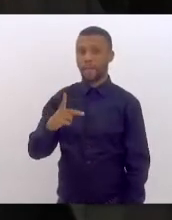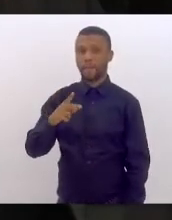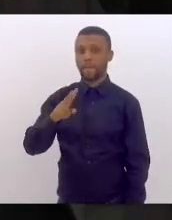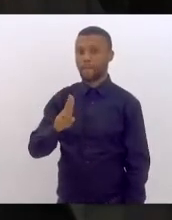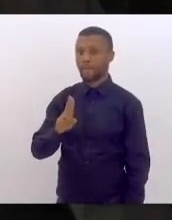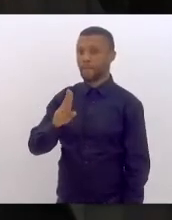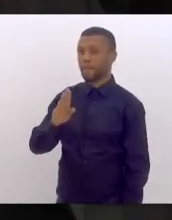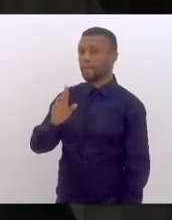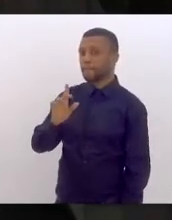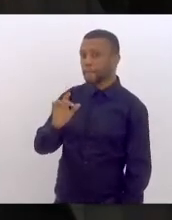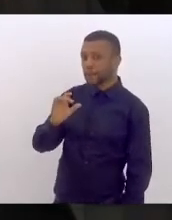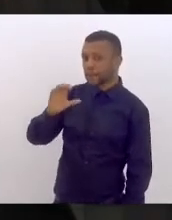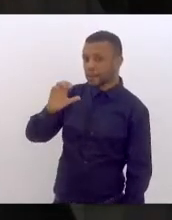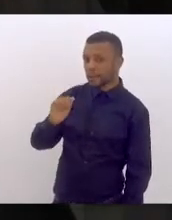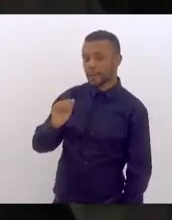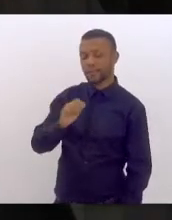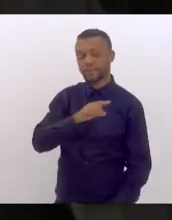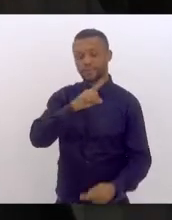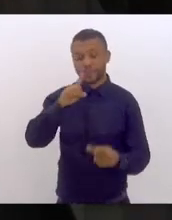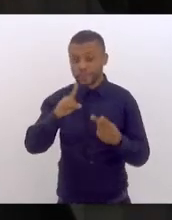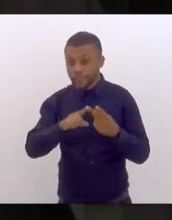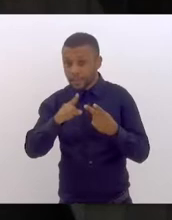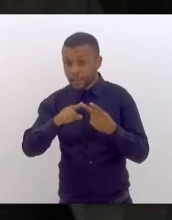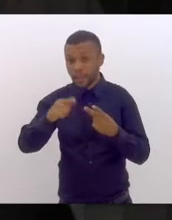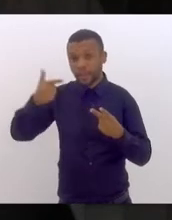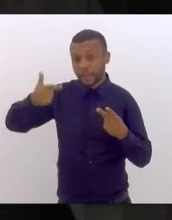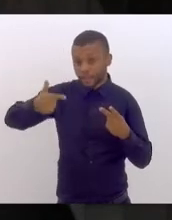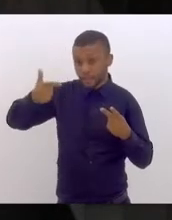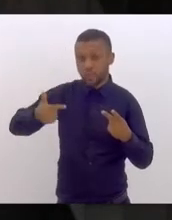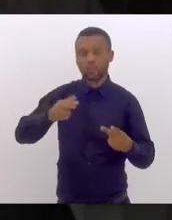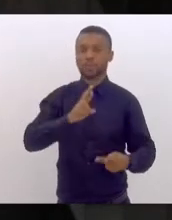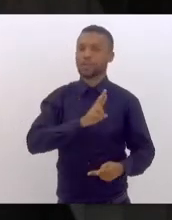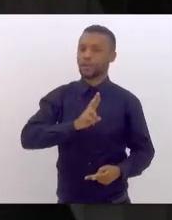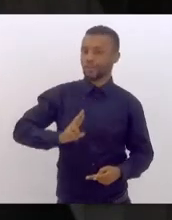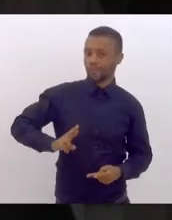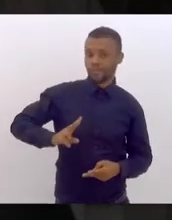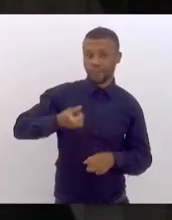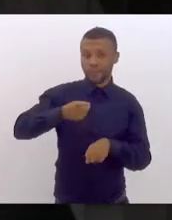República e quais são os períodos tristes